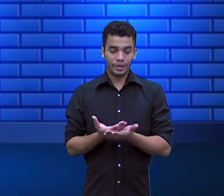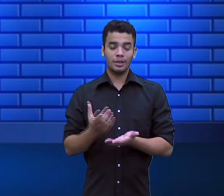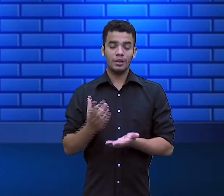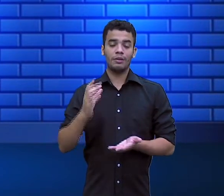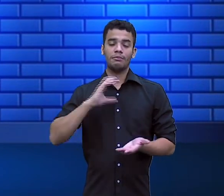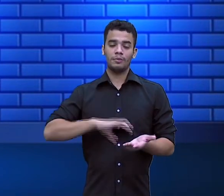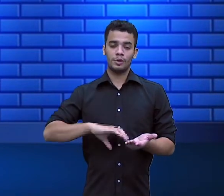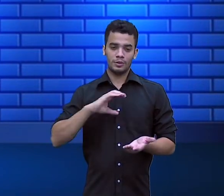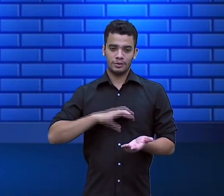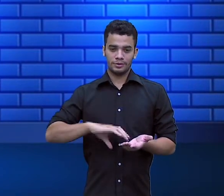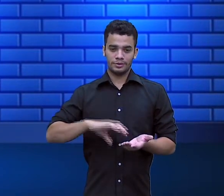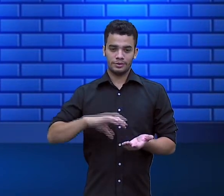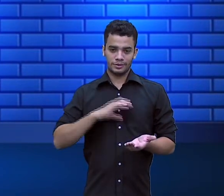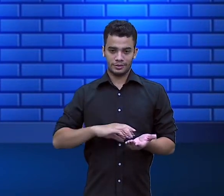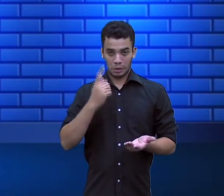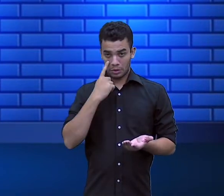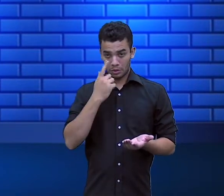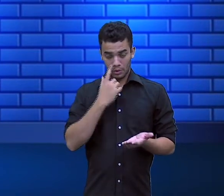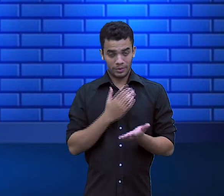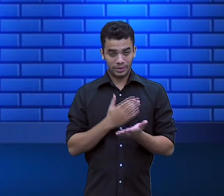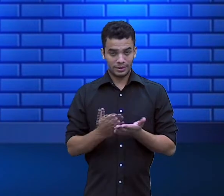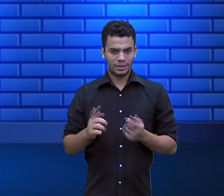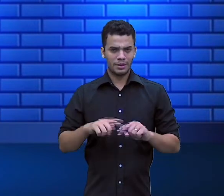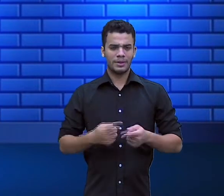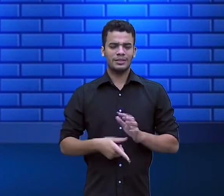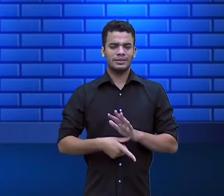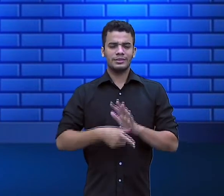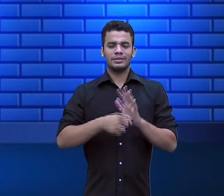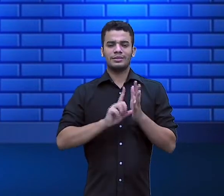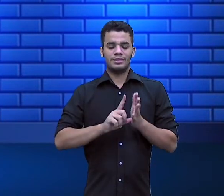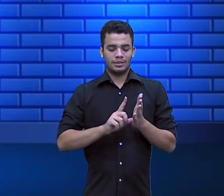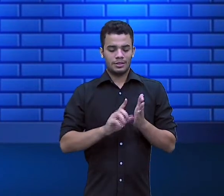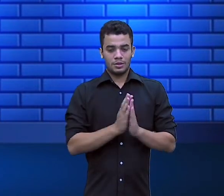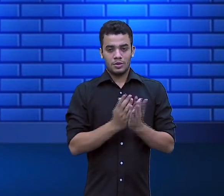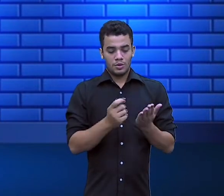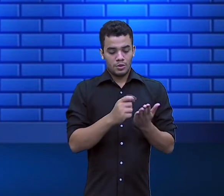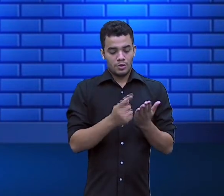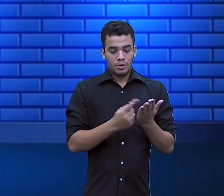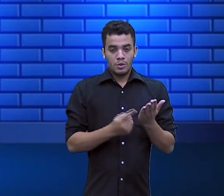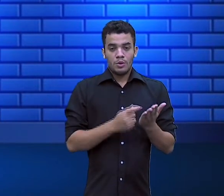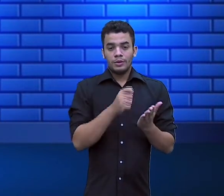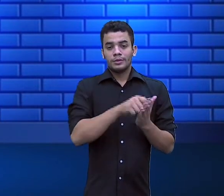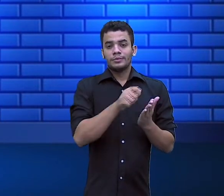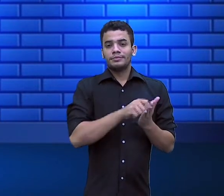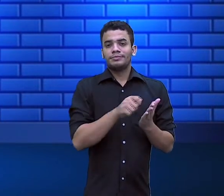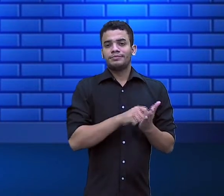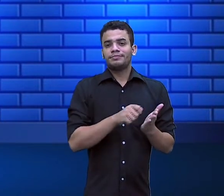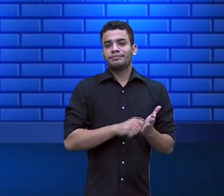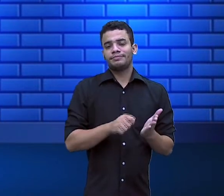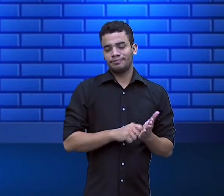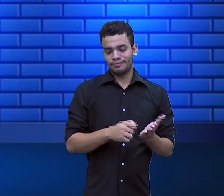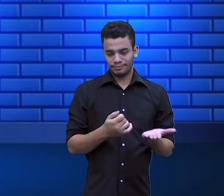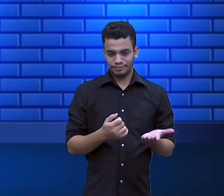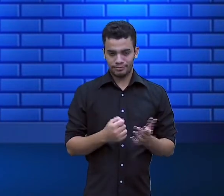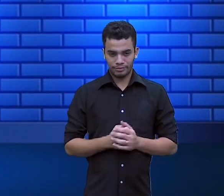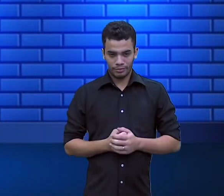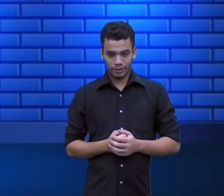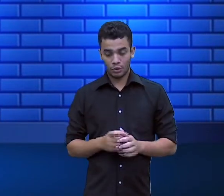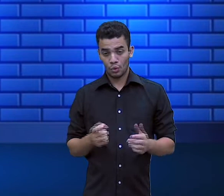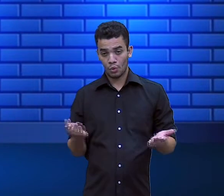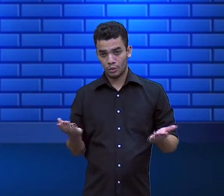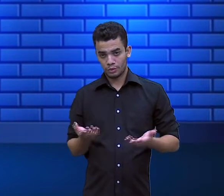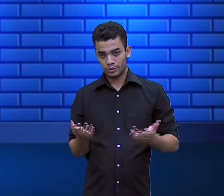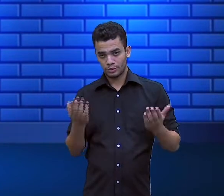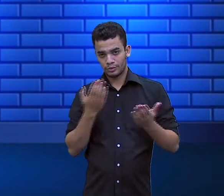Vamos começar? Caderno e caneta na mão. O tema da aula de